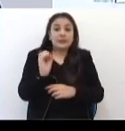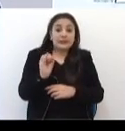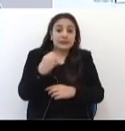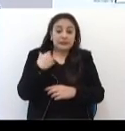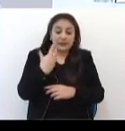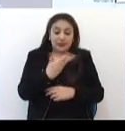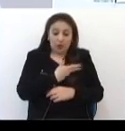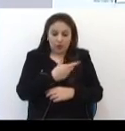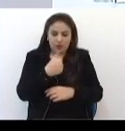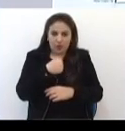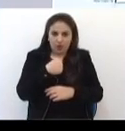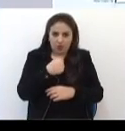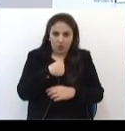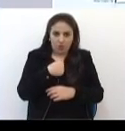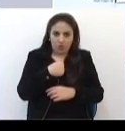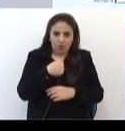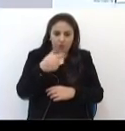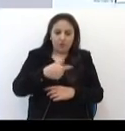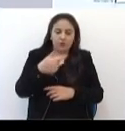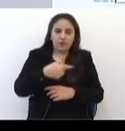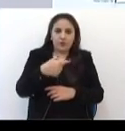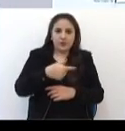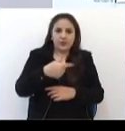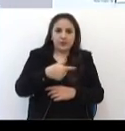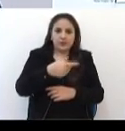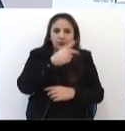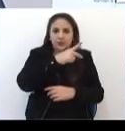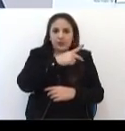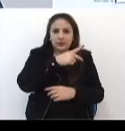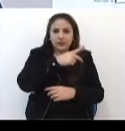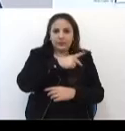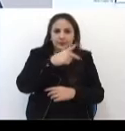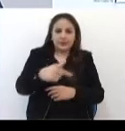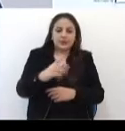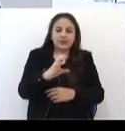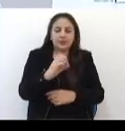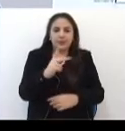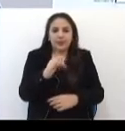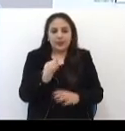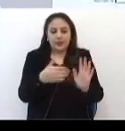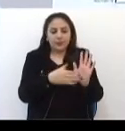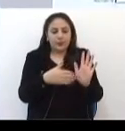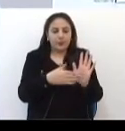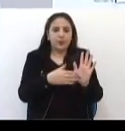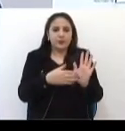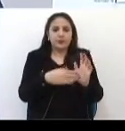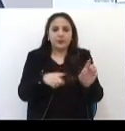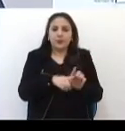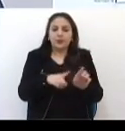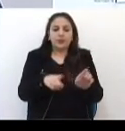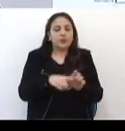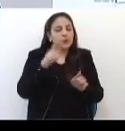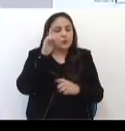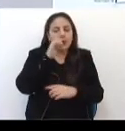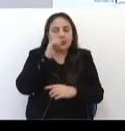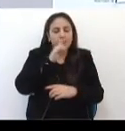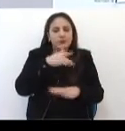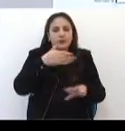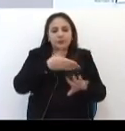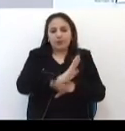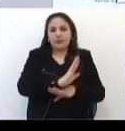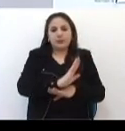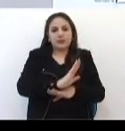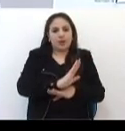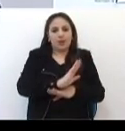o que depender deste vereador, que é vice-presidente da CPI, que foi o propositor, não vai passar